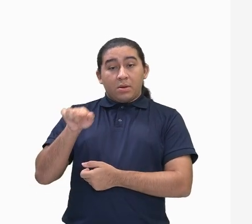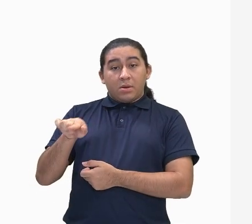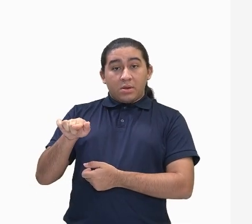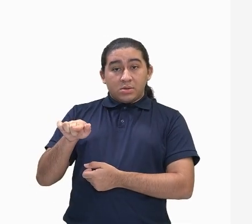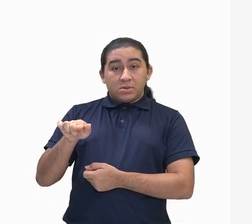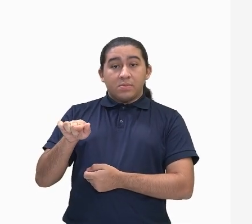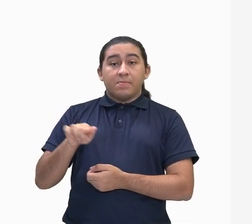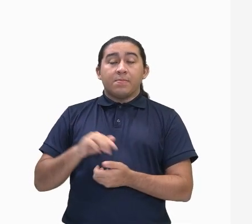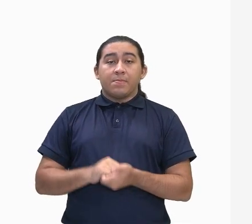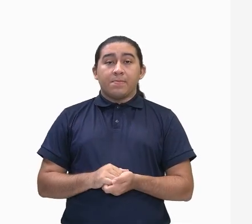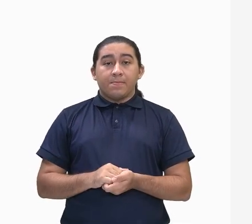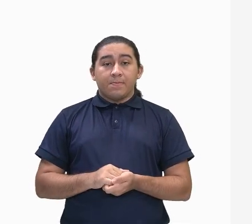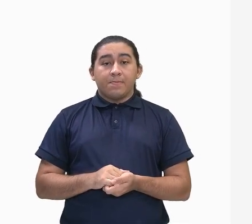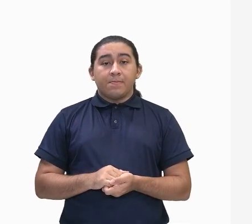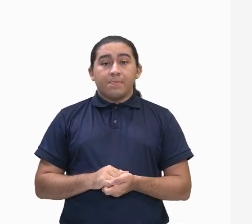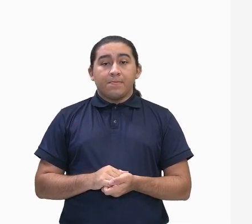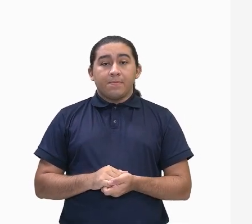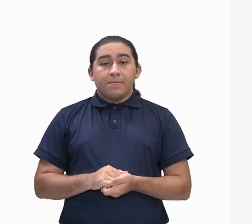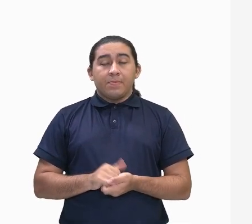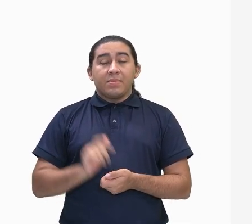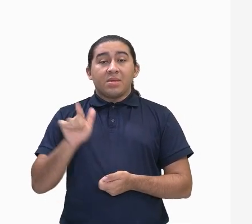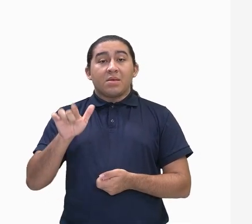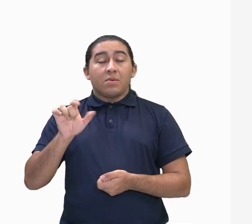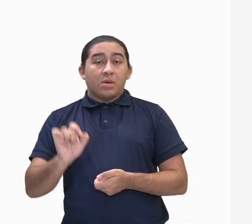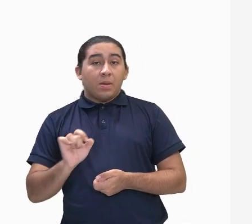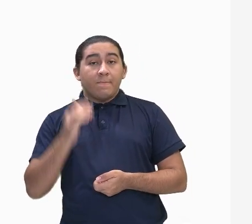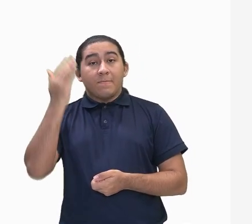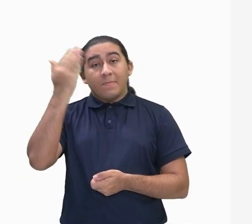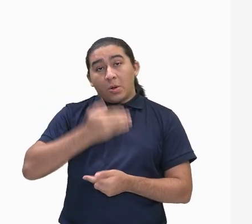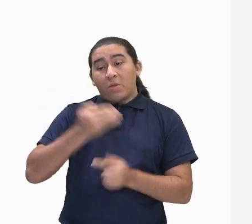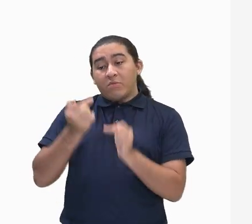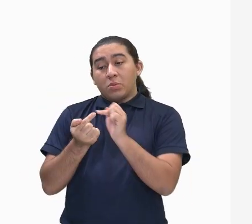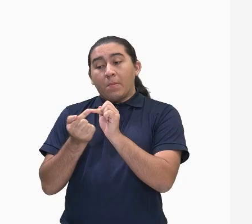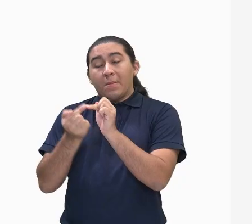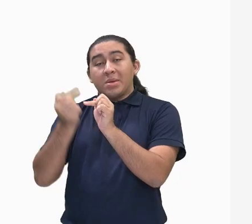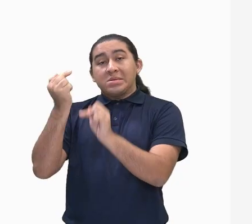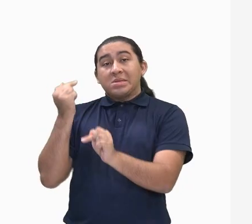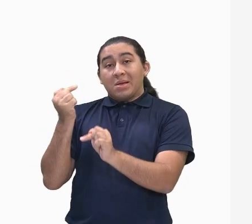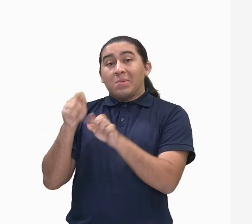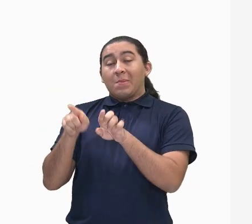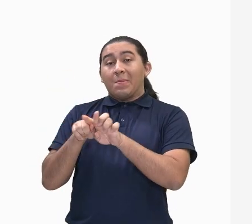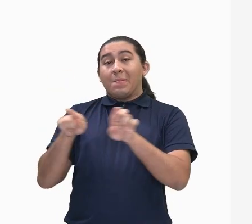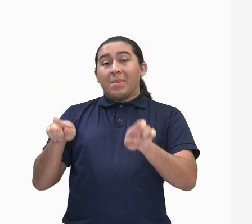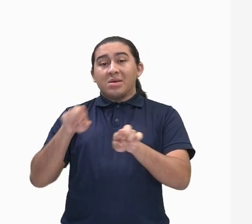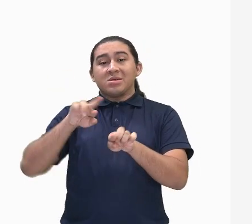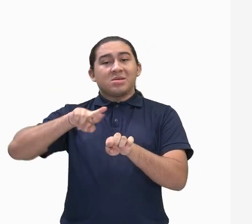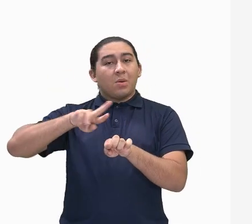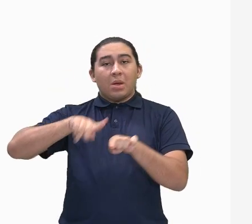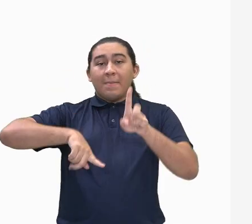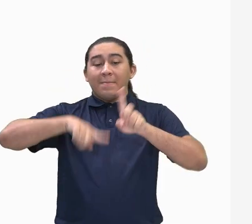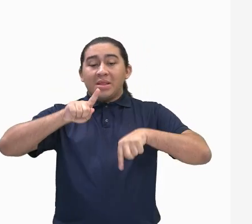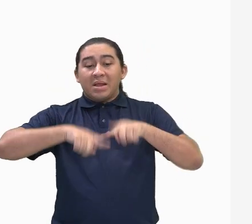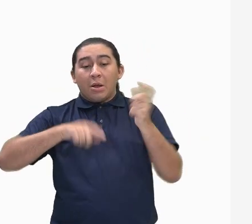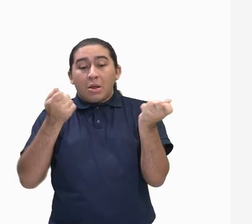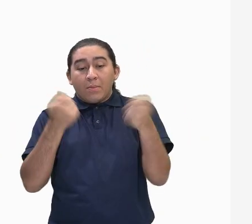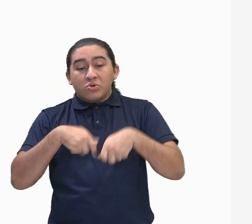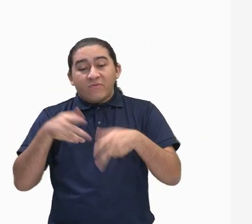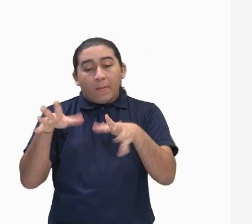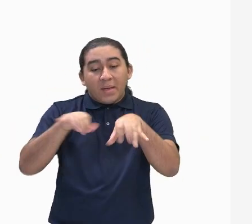imateriais são registros do passado que não se baseiam em objetos ou